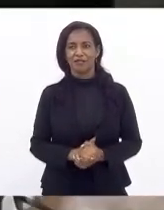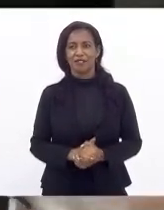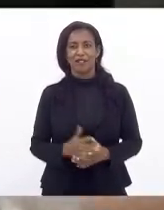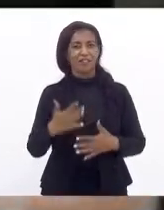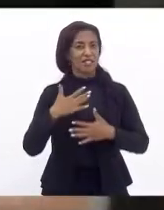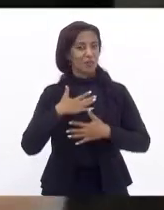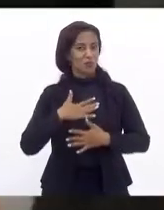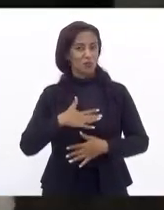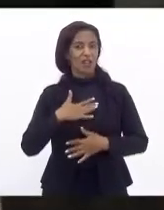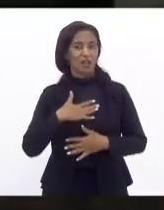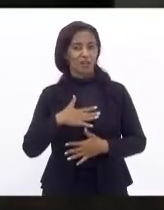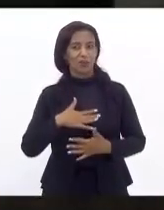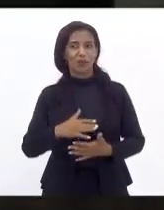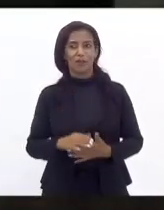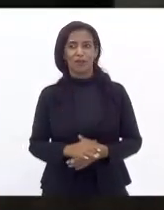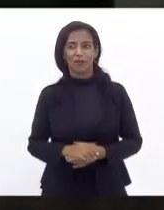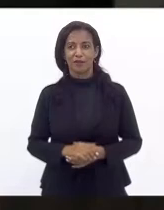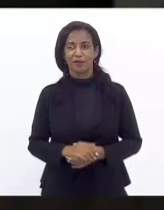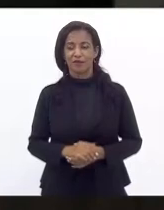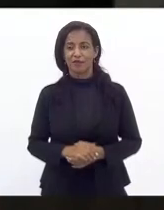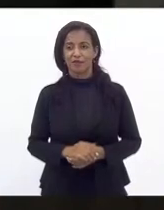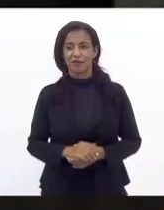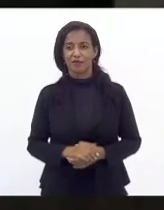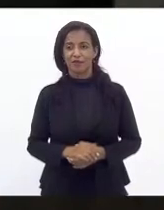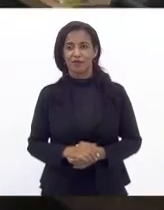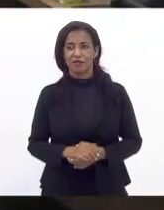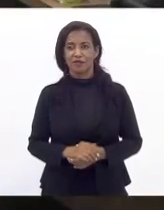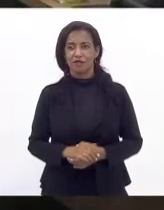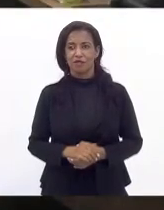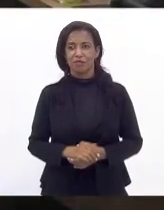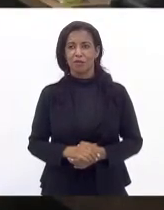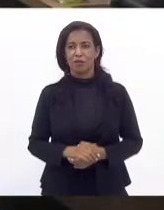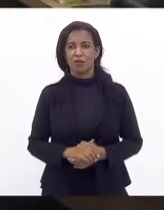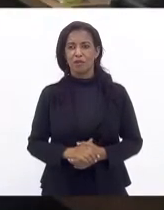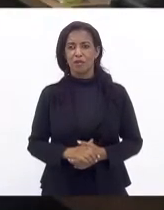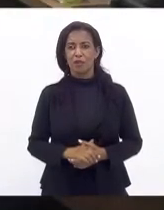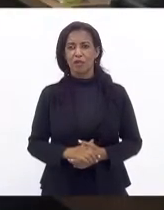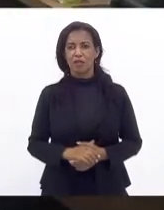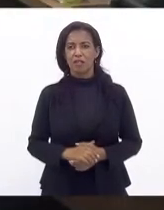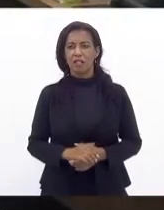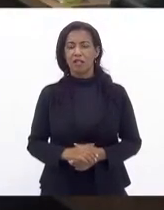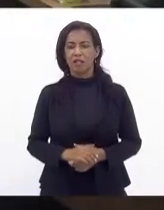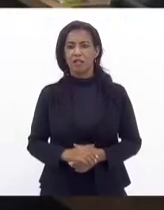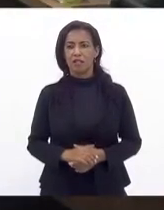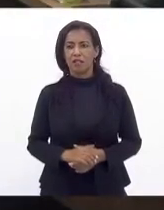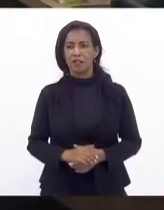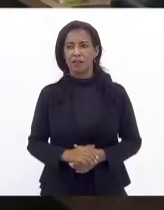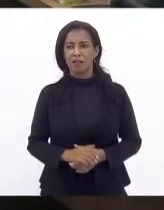tranquila a pauta na próxima semana. Estão rindo?